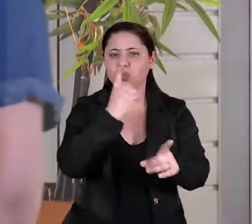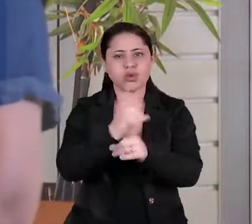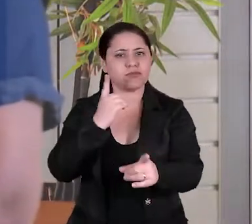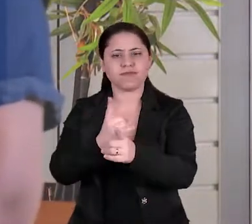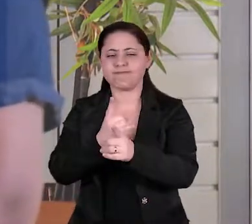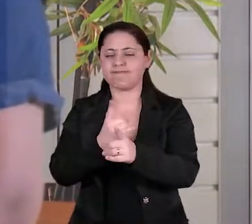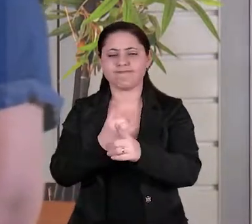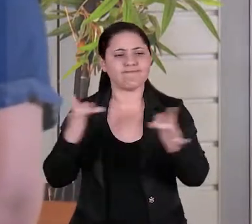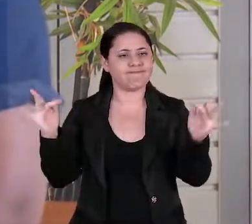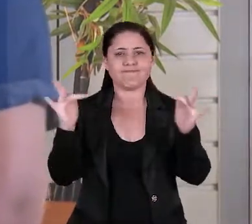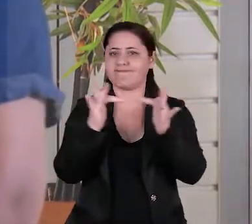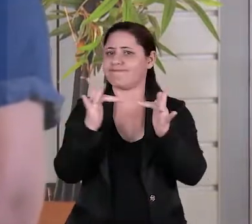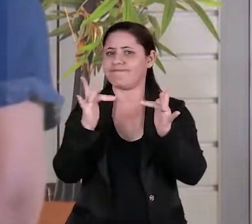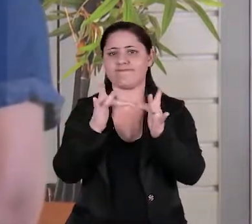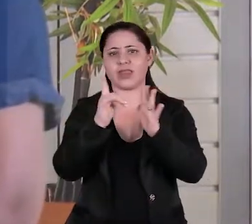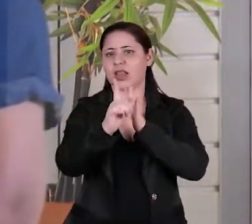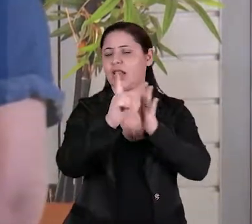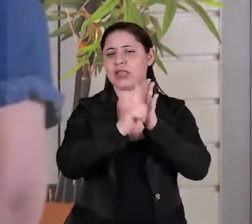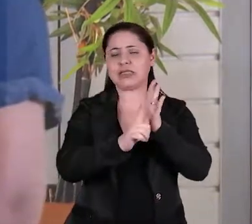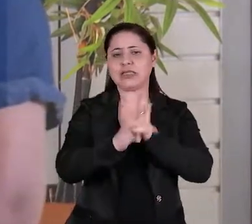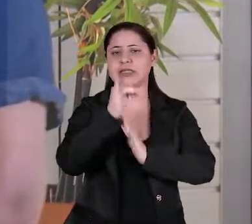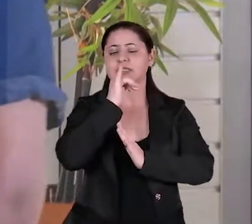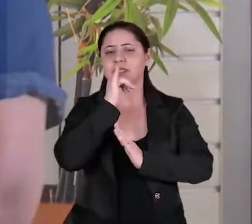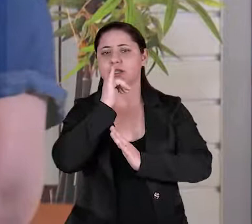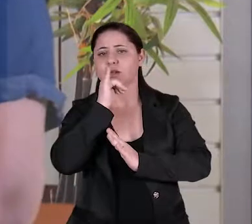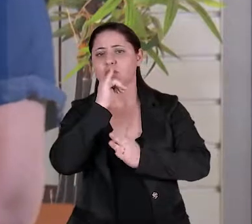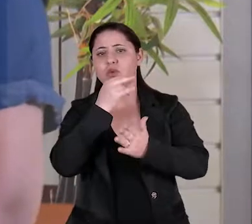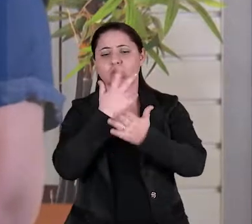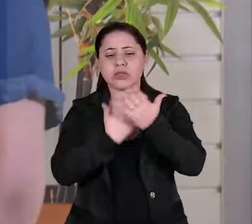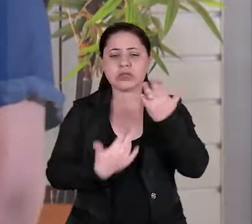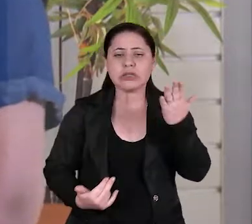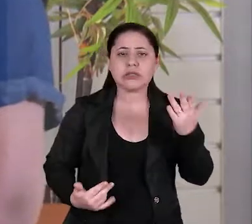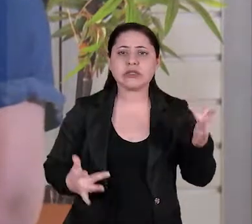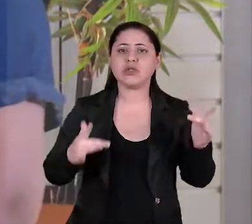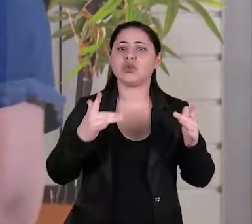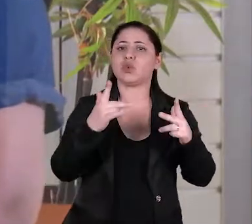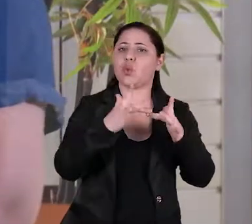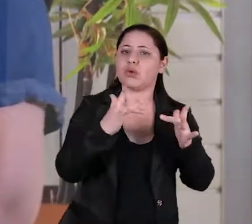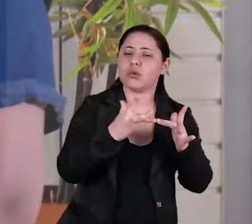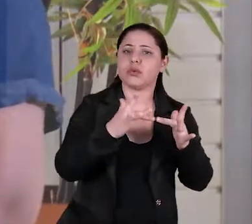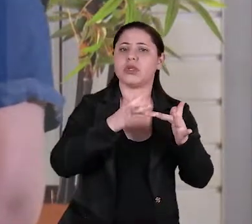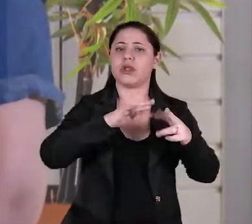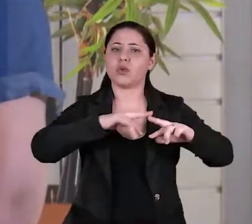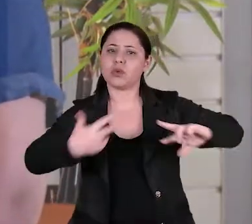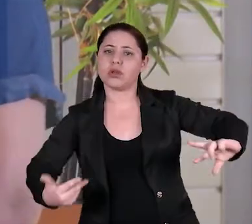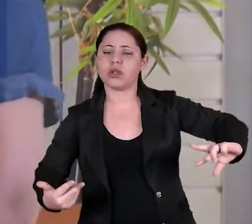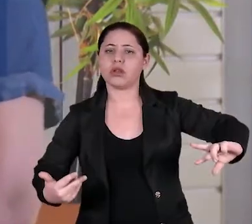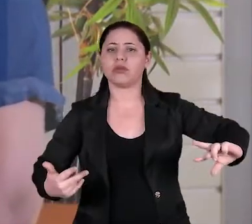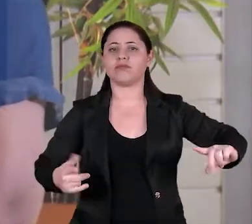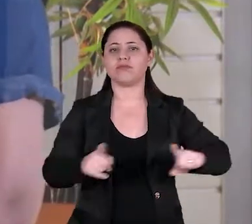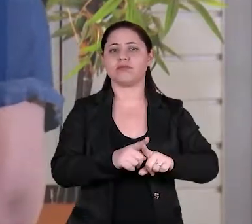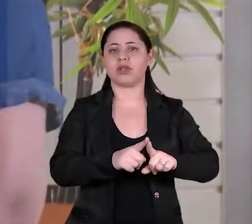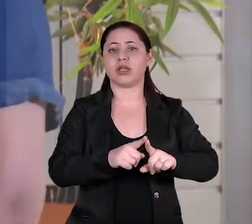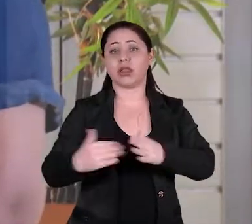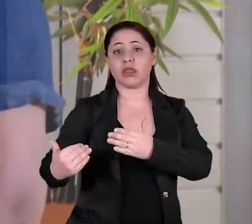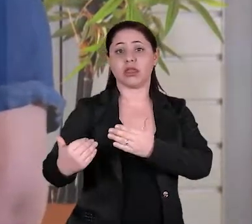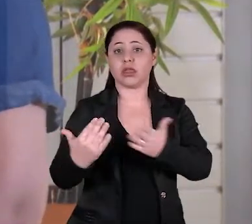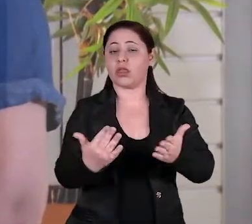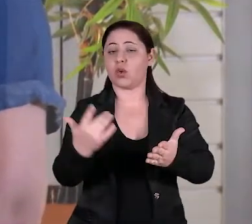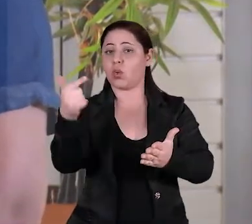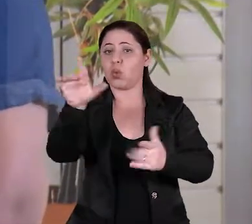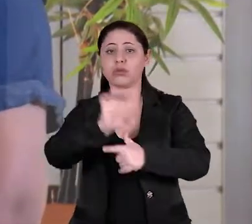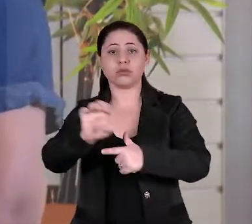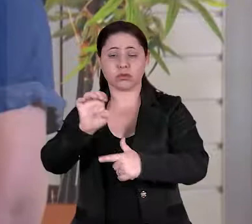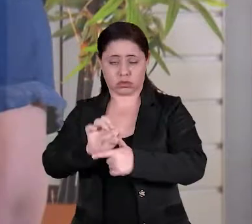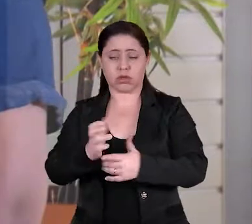ninguém compatível em lista, por uma tipagem sanguínea, por um exame mais aprofundado do DNA, a gente acaba ofertando esses órgãos